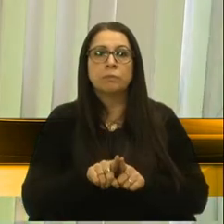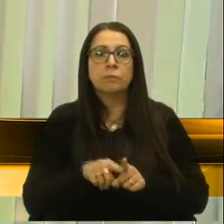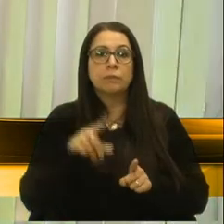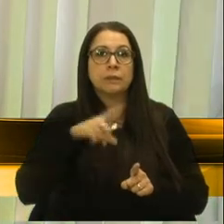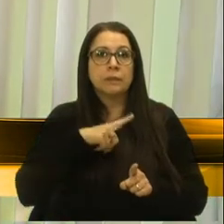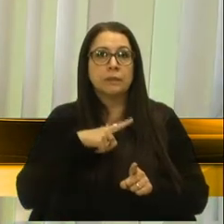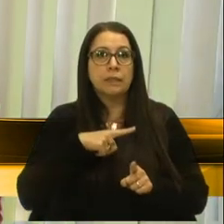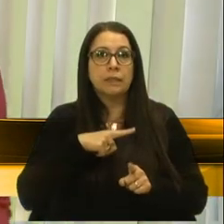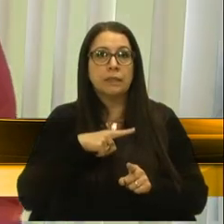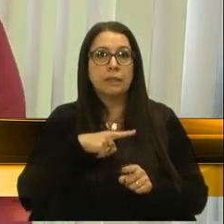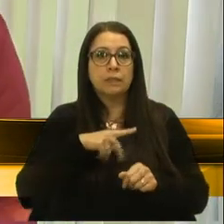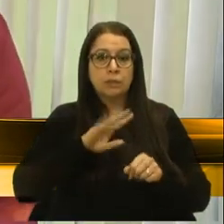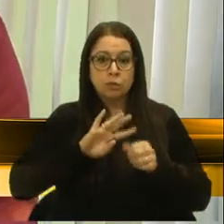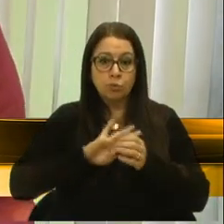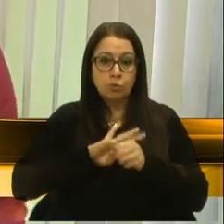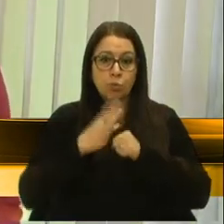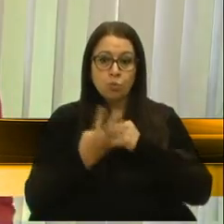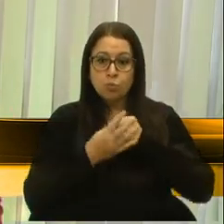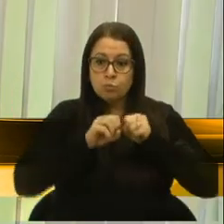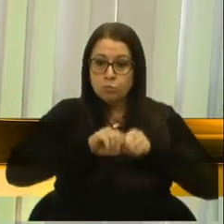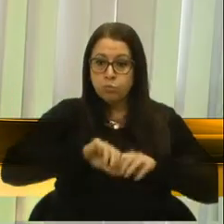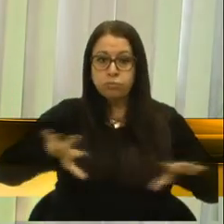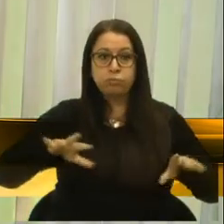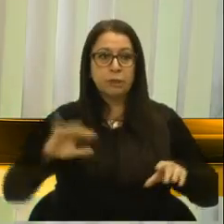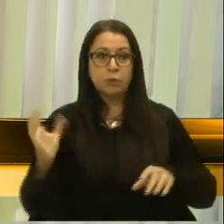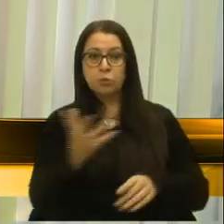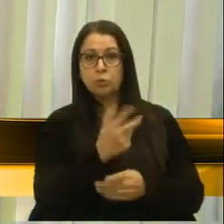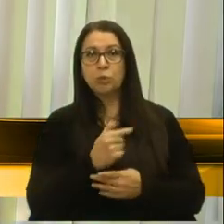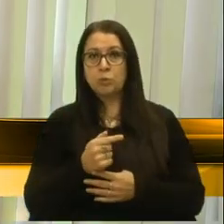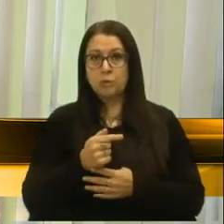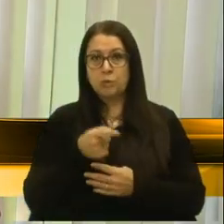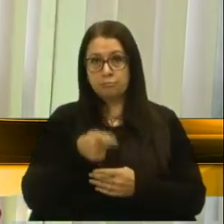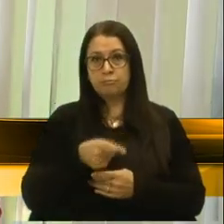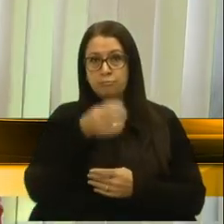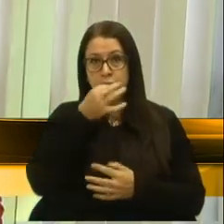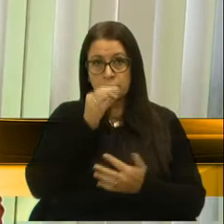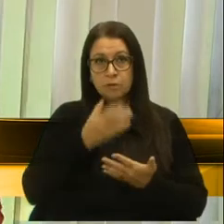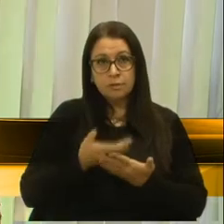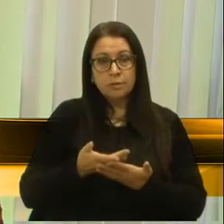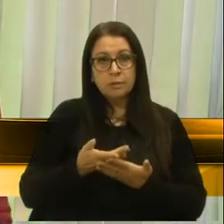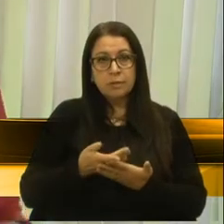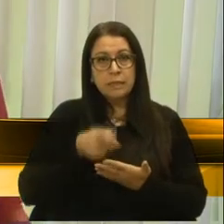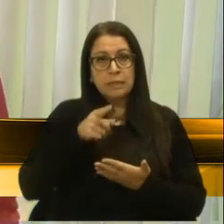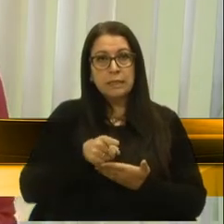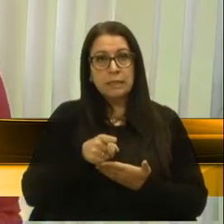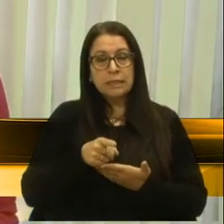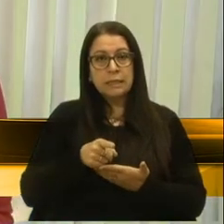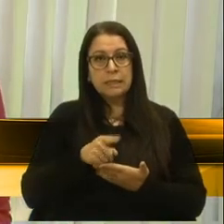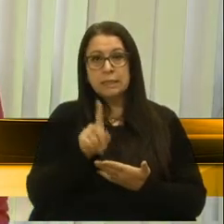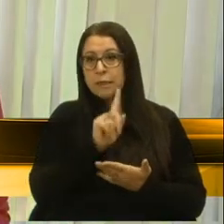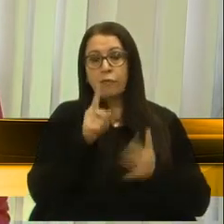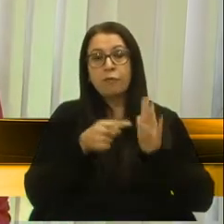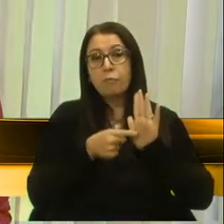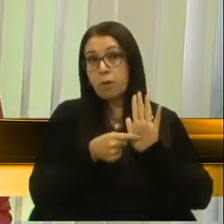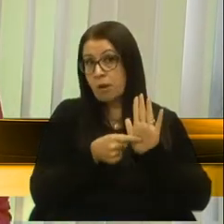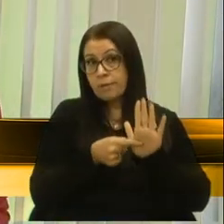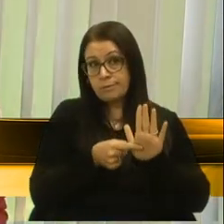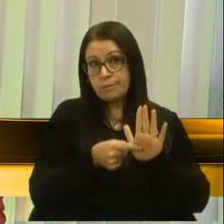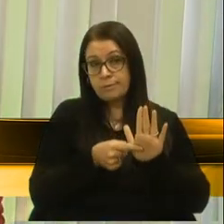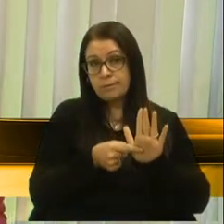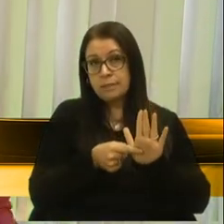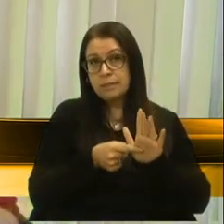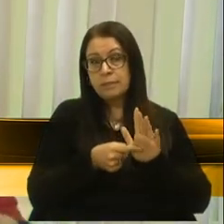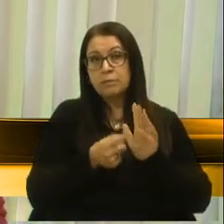tem um surto, como a gente está tendo agora em Caxias, esse surto acaba não aparecendo, e